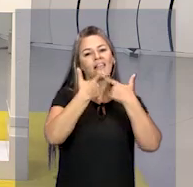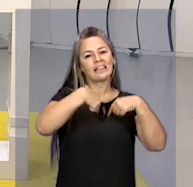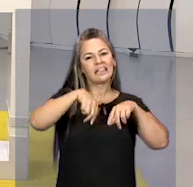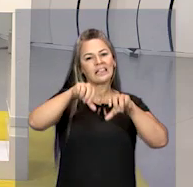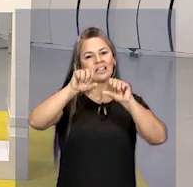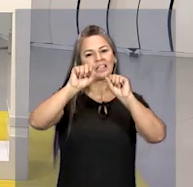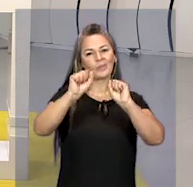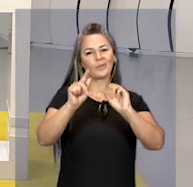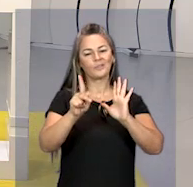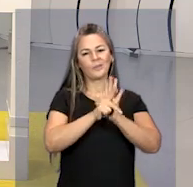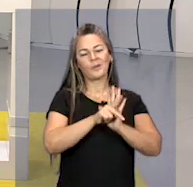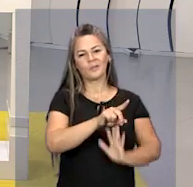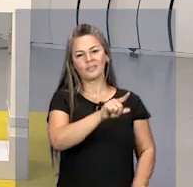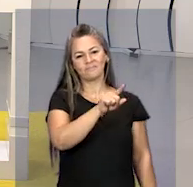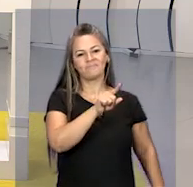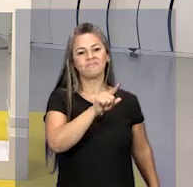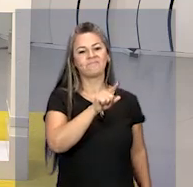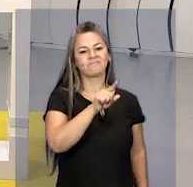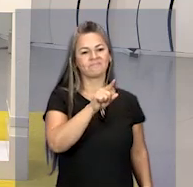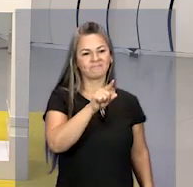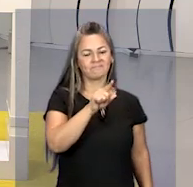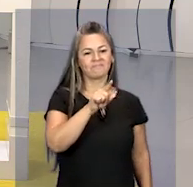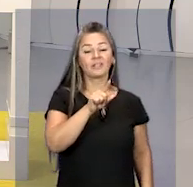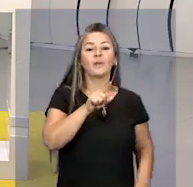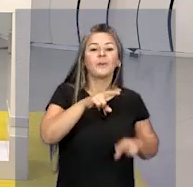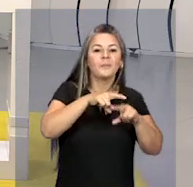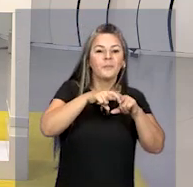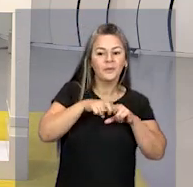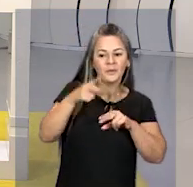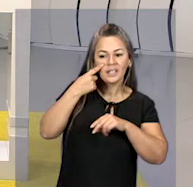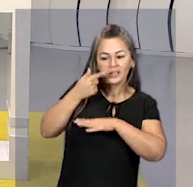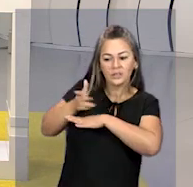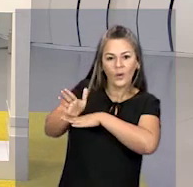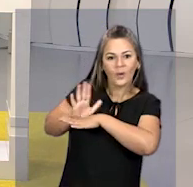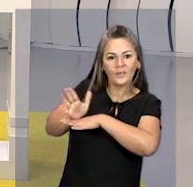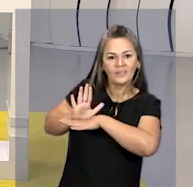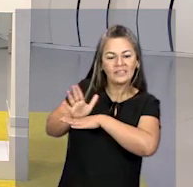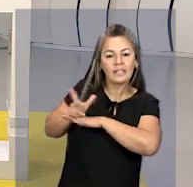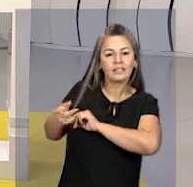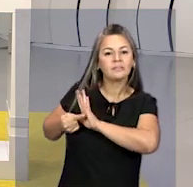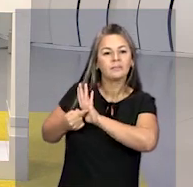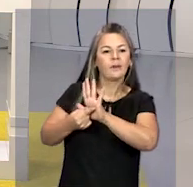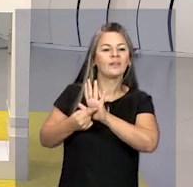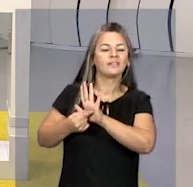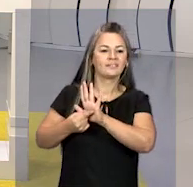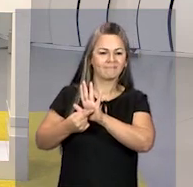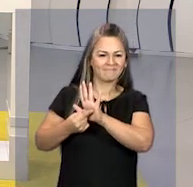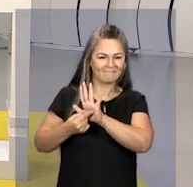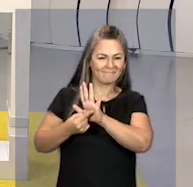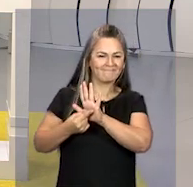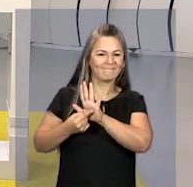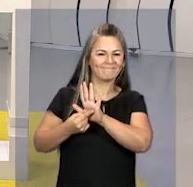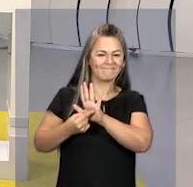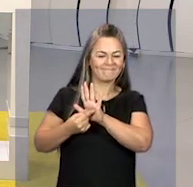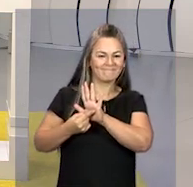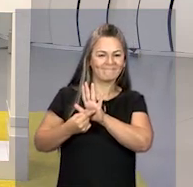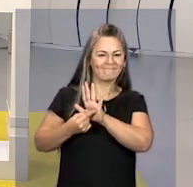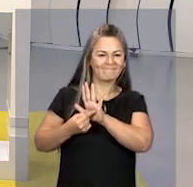nesse contexto, que a imagem do cinema ela vai se apresentar. Ela vai se apresentar como forma